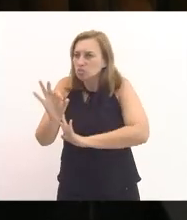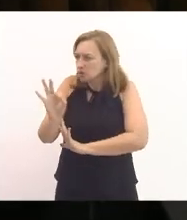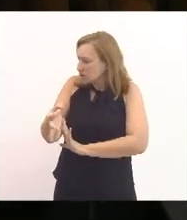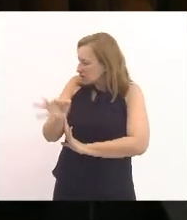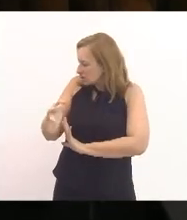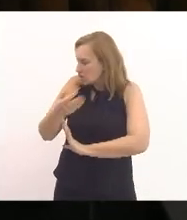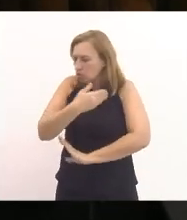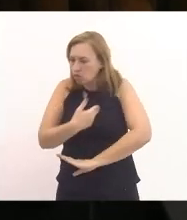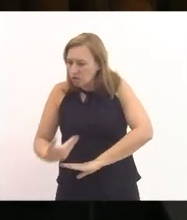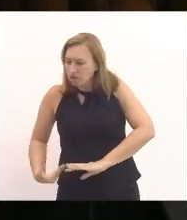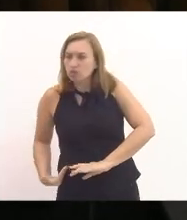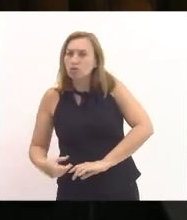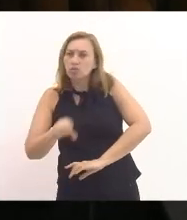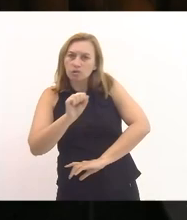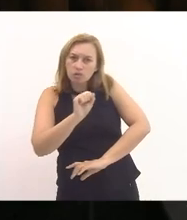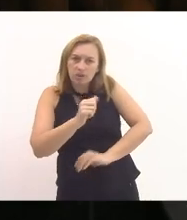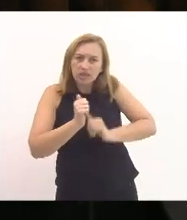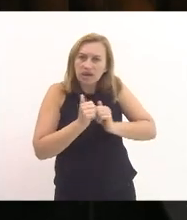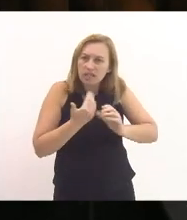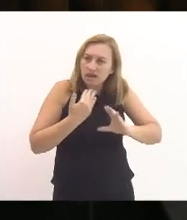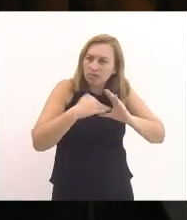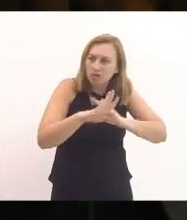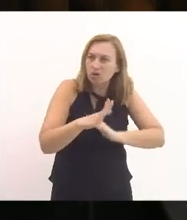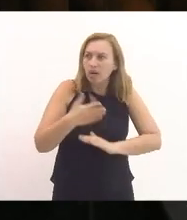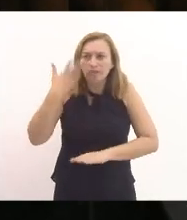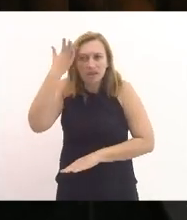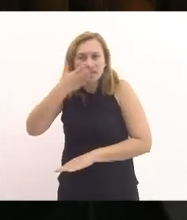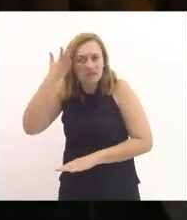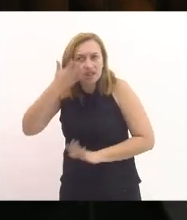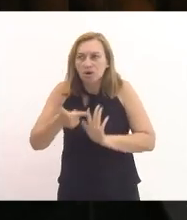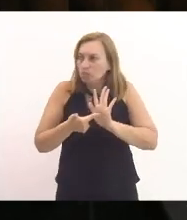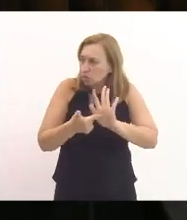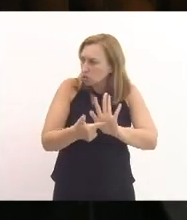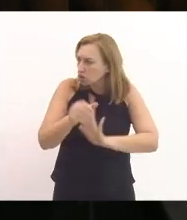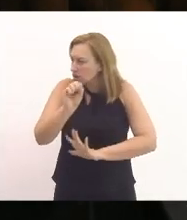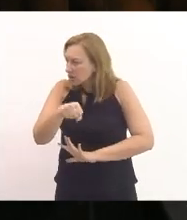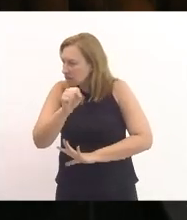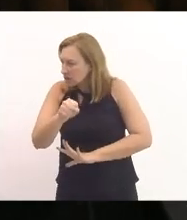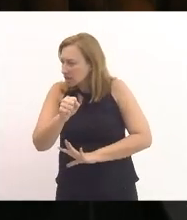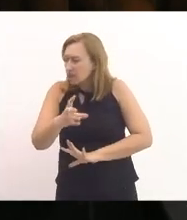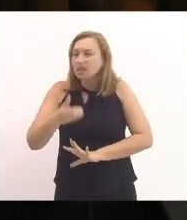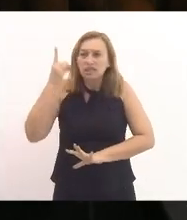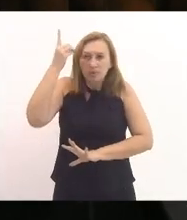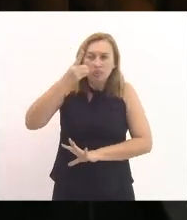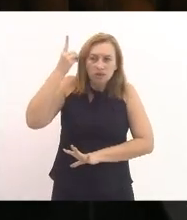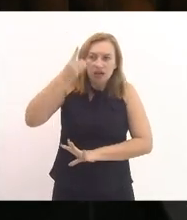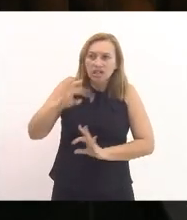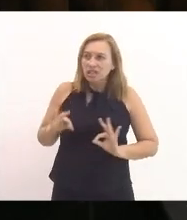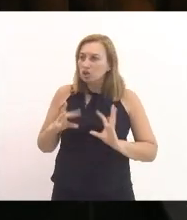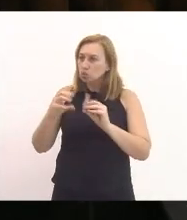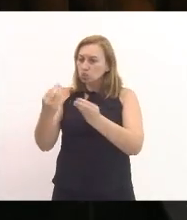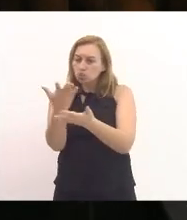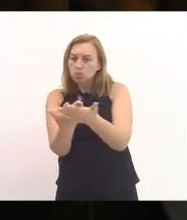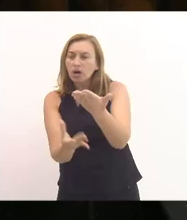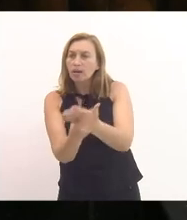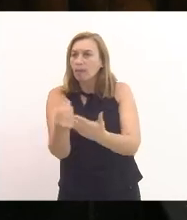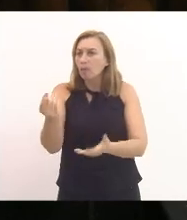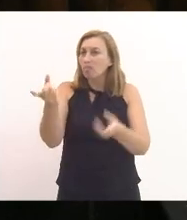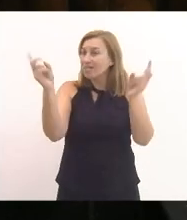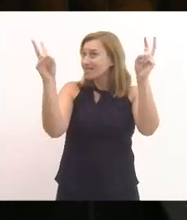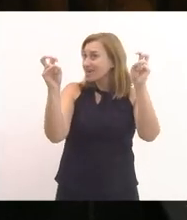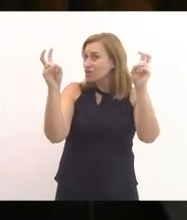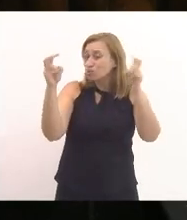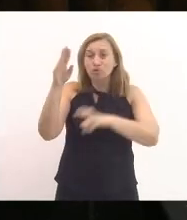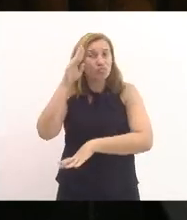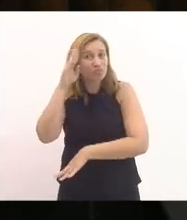o governador E caminhando a mensagem se mostrou favorável senhores deputados tem tudo na mão para essa